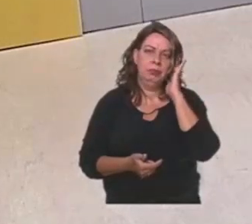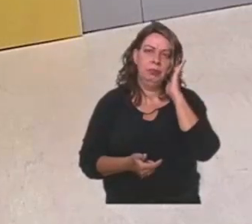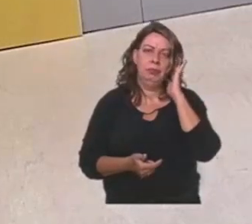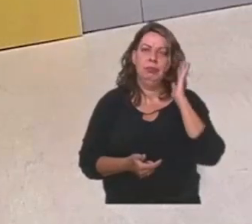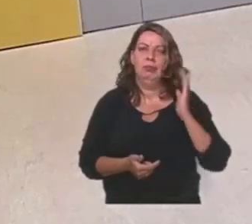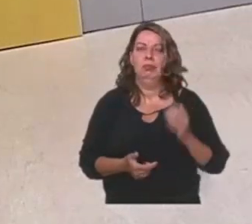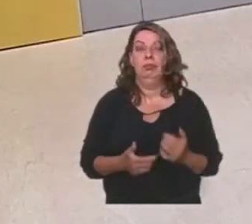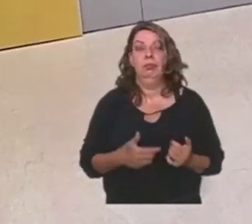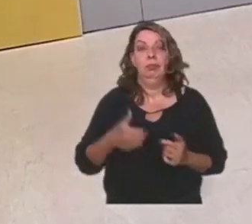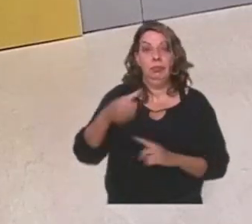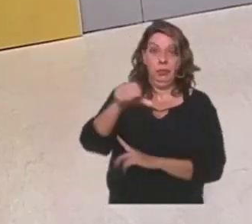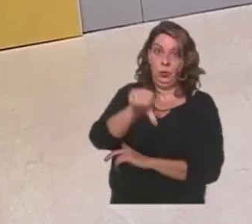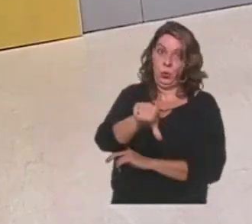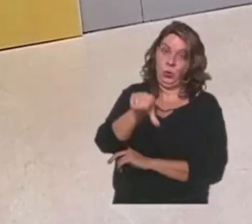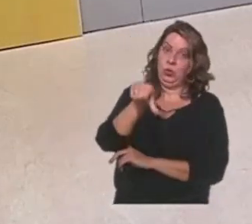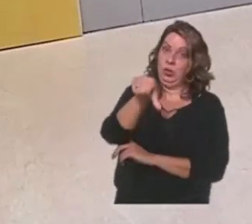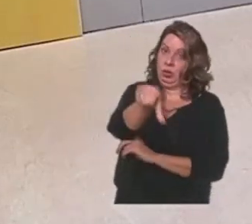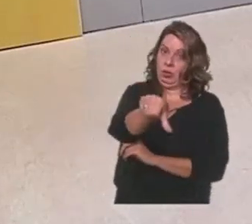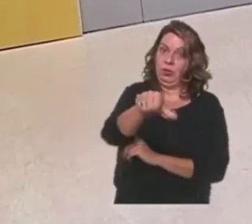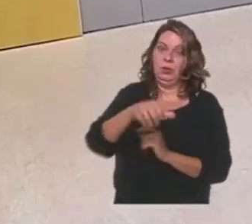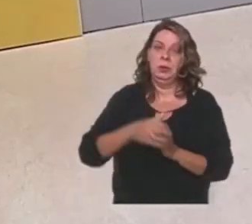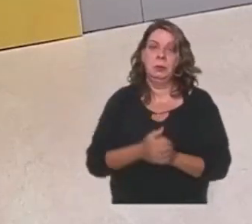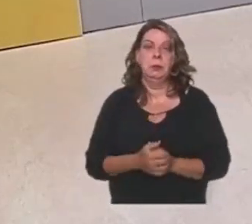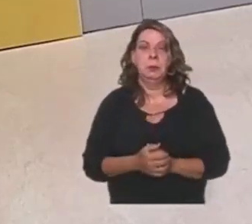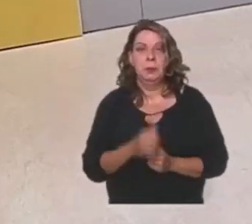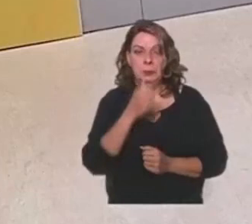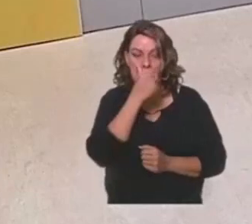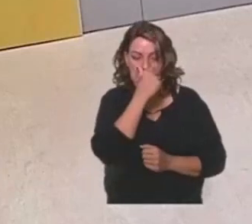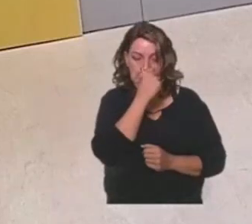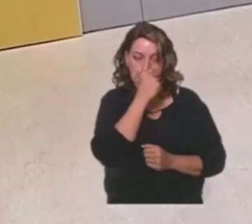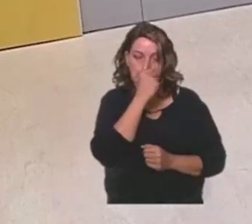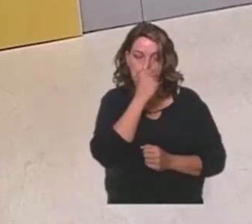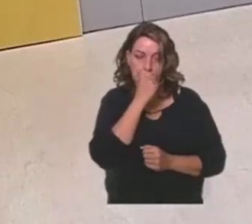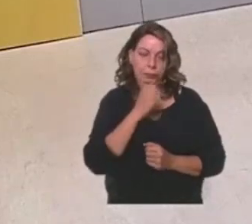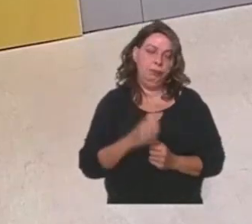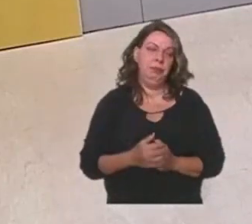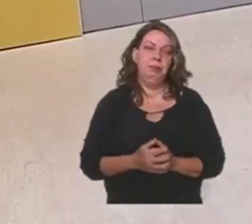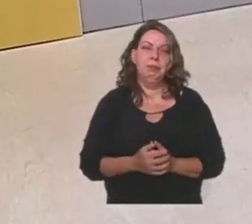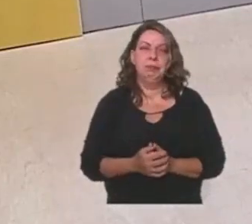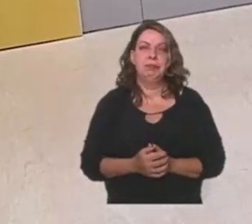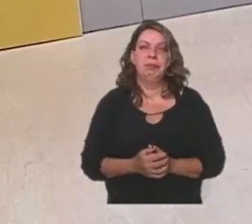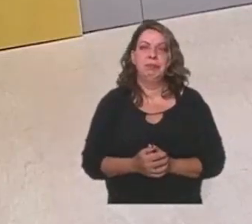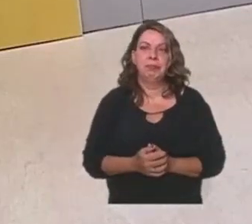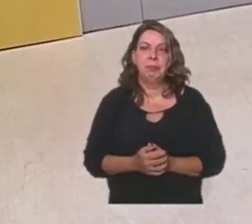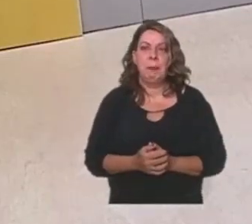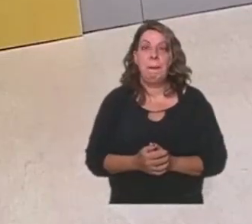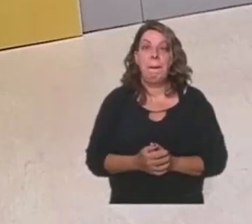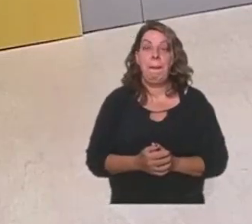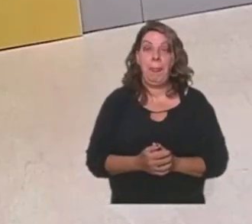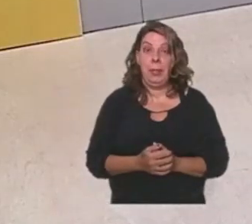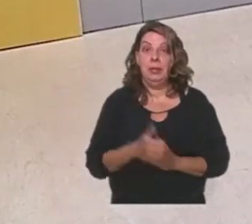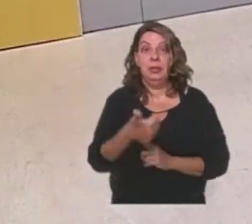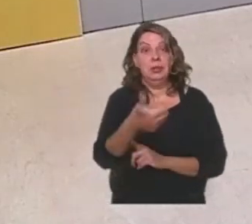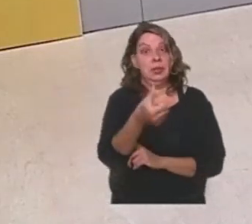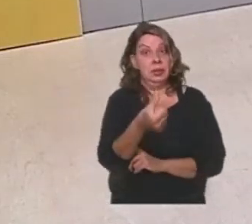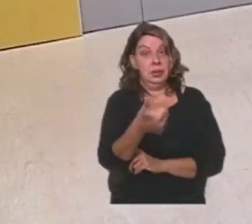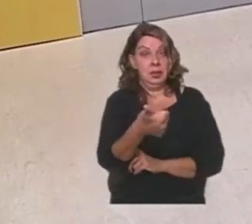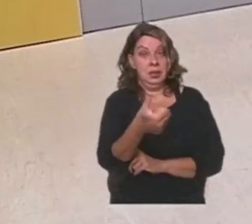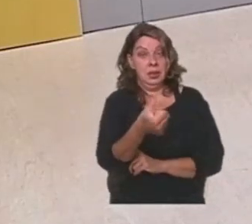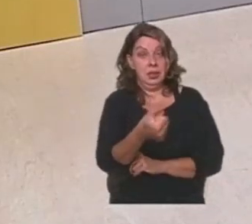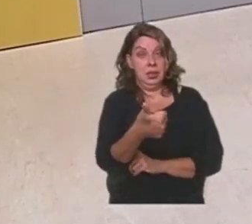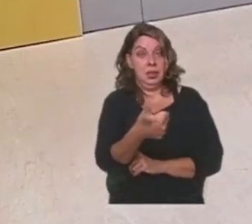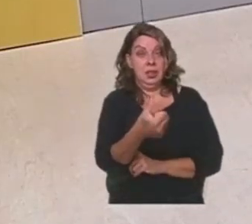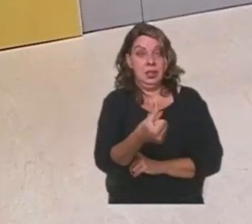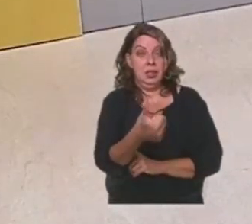22, número 9, número 9, número 9, número 9 no painel, 16